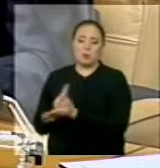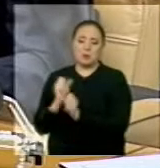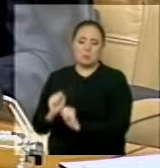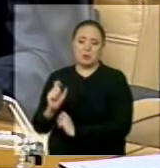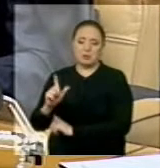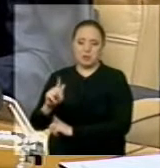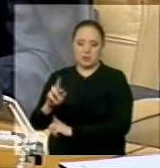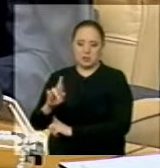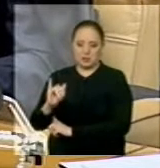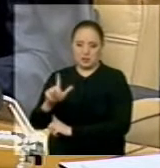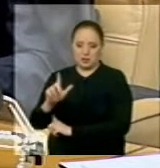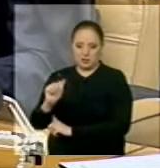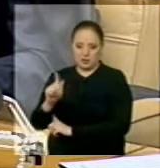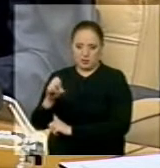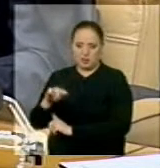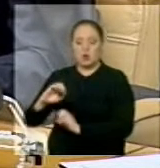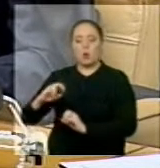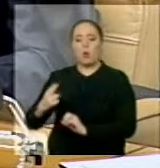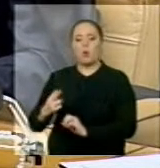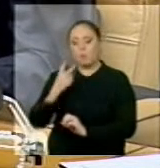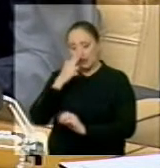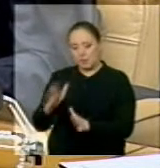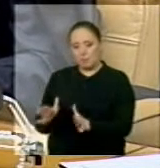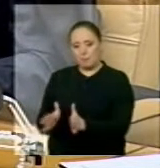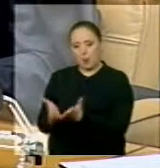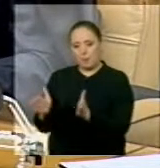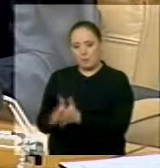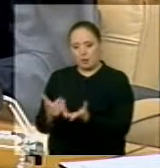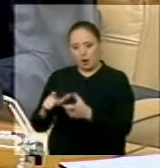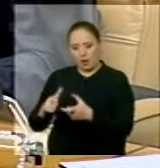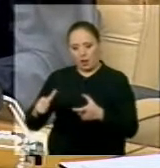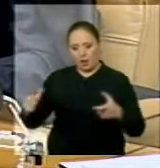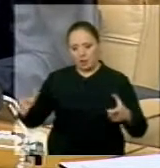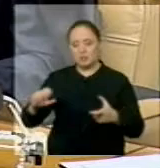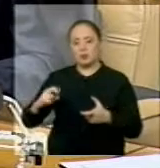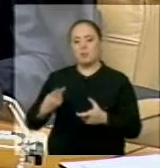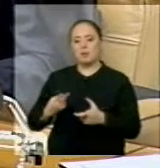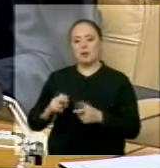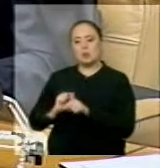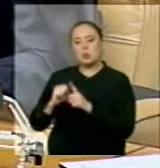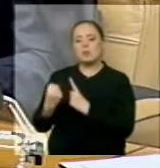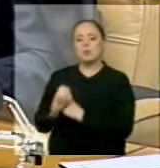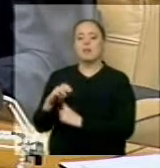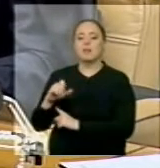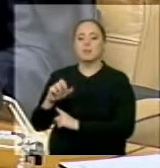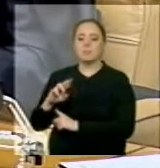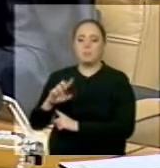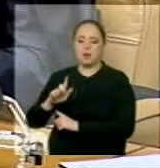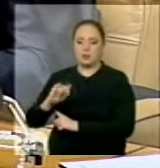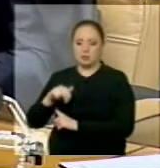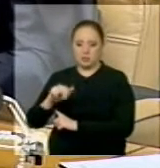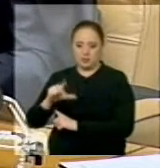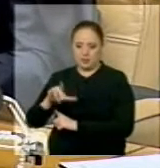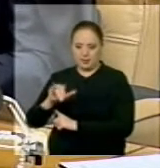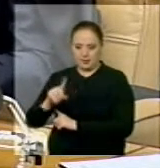ou, acrescentamos, de aumento da pobreza e da marginalização social. Uma análise mais aprofundada da